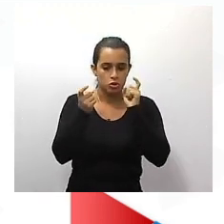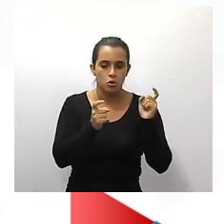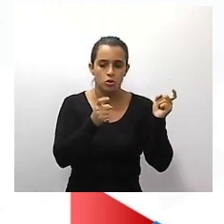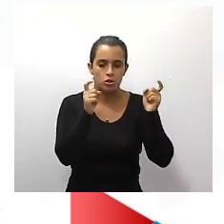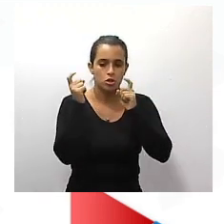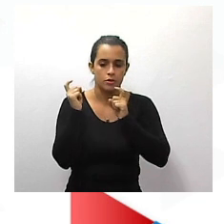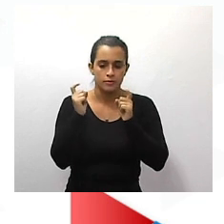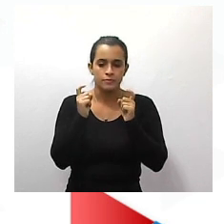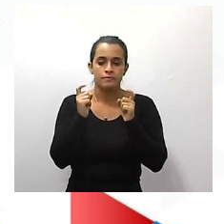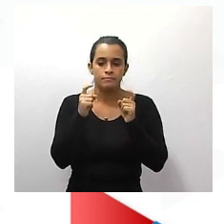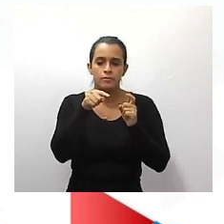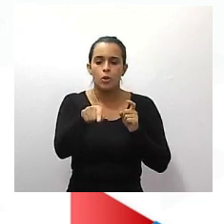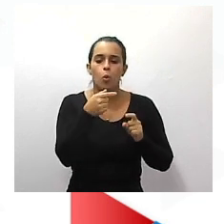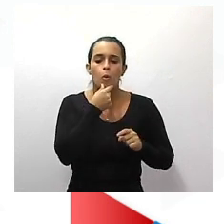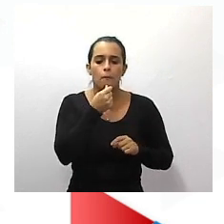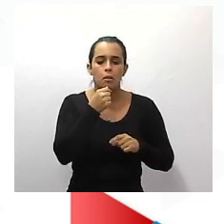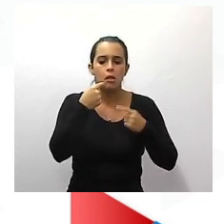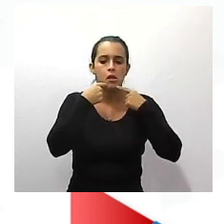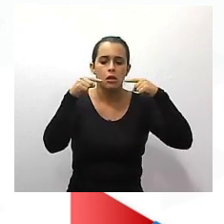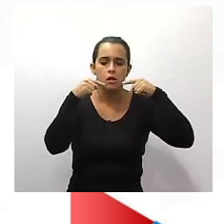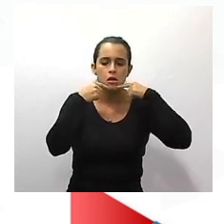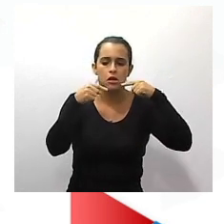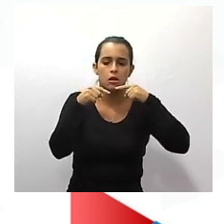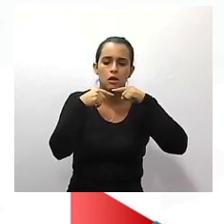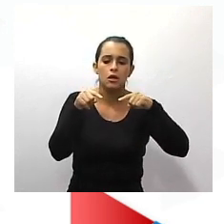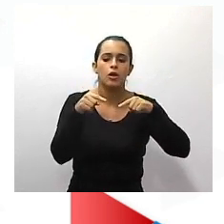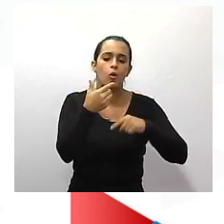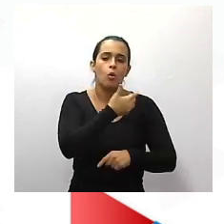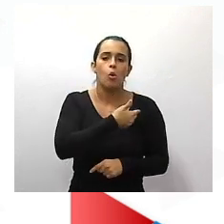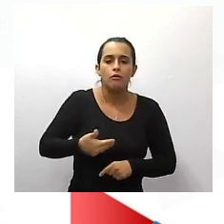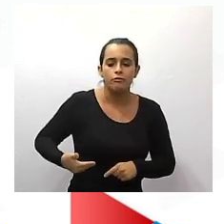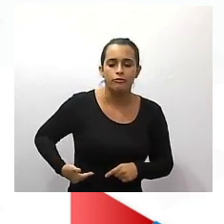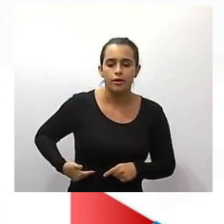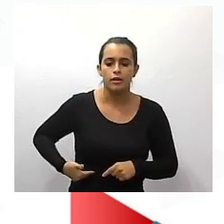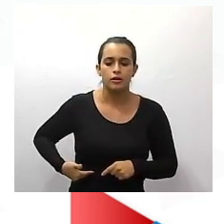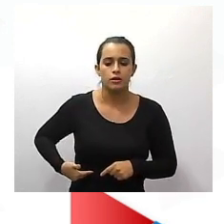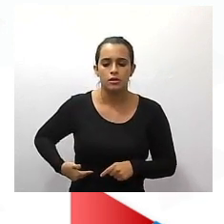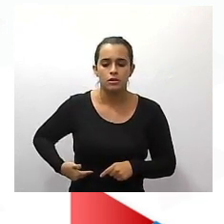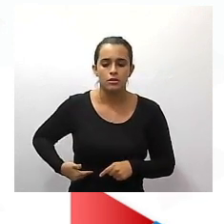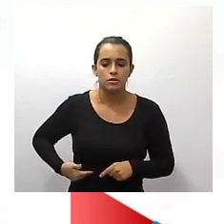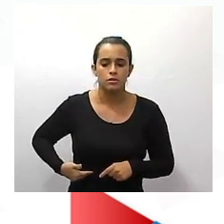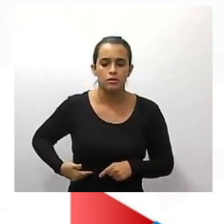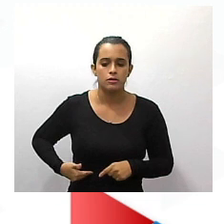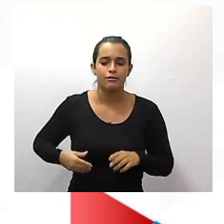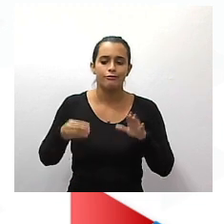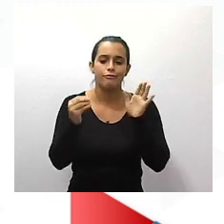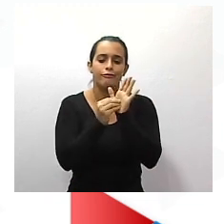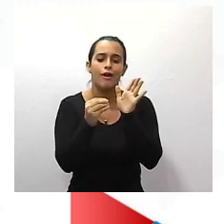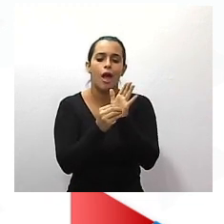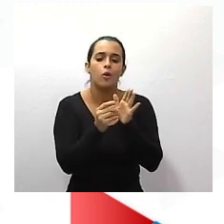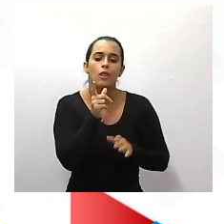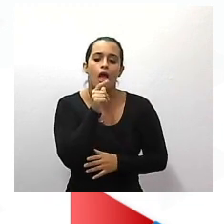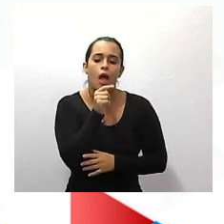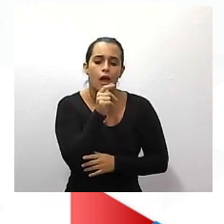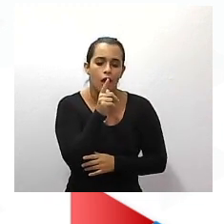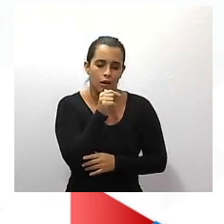medir comprimentos e também medir, claro, ciclo, relógio solar, dia, noite,